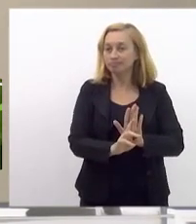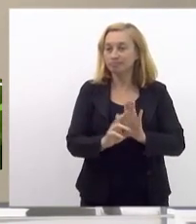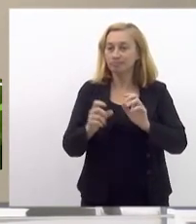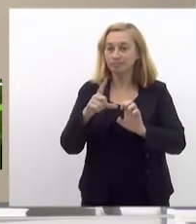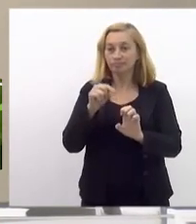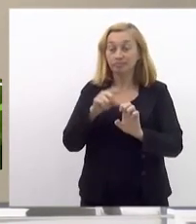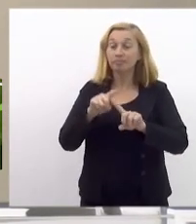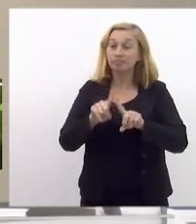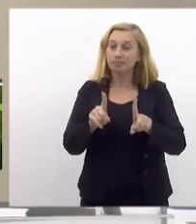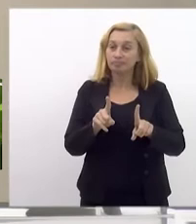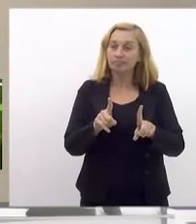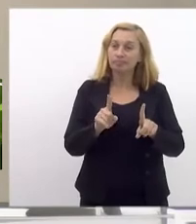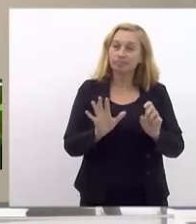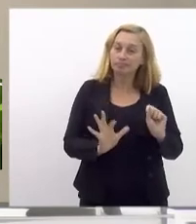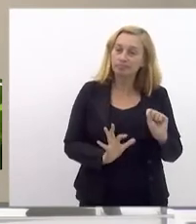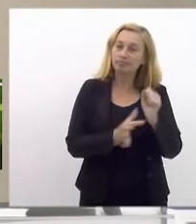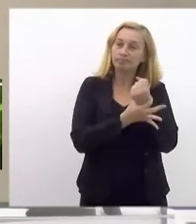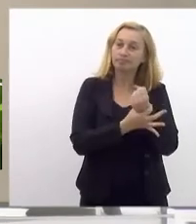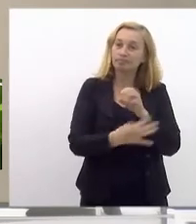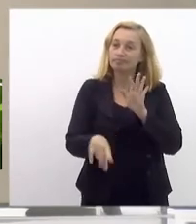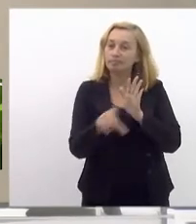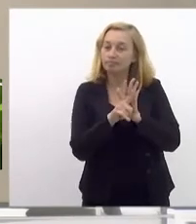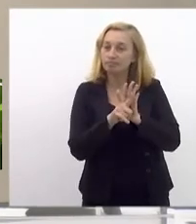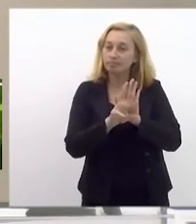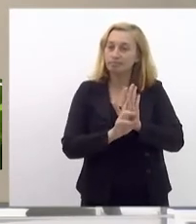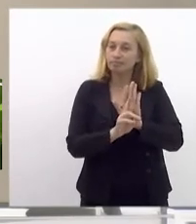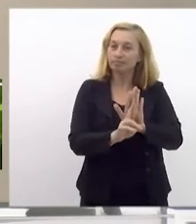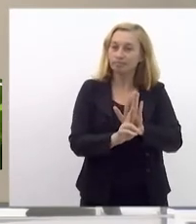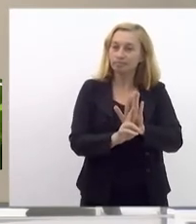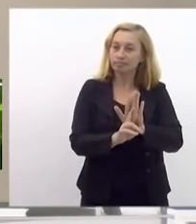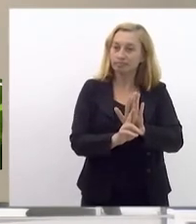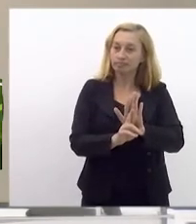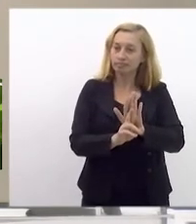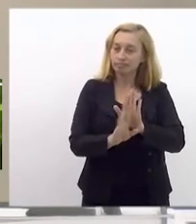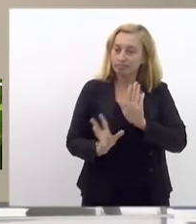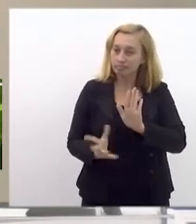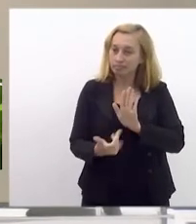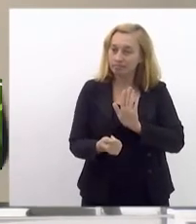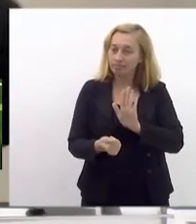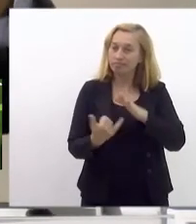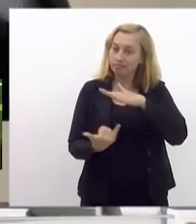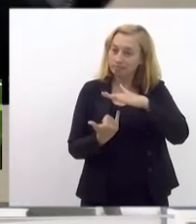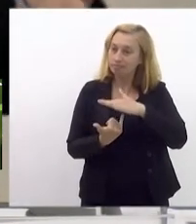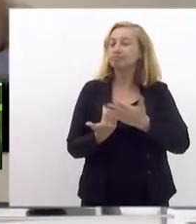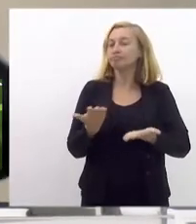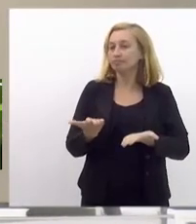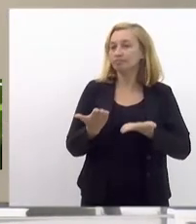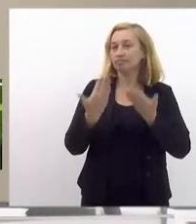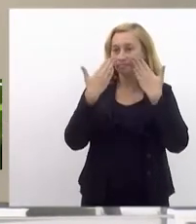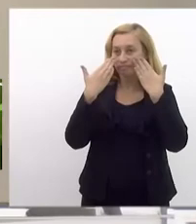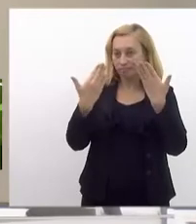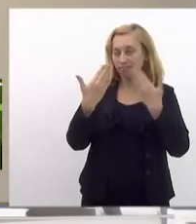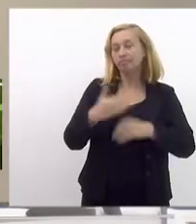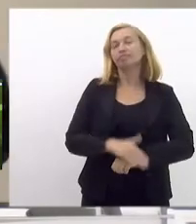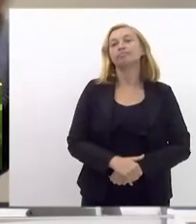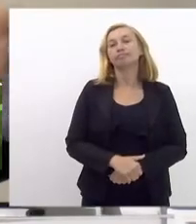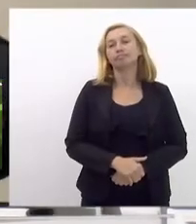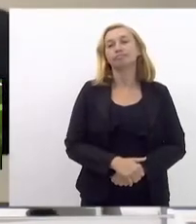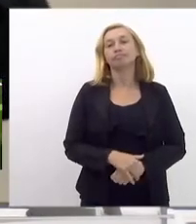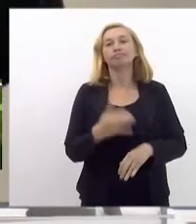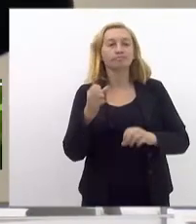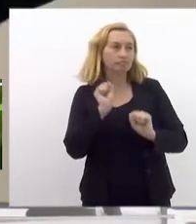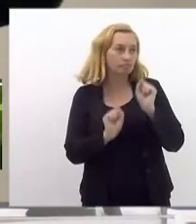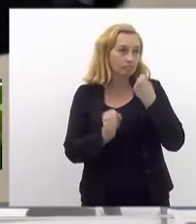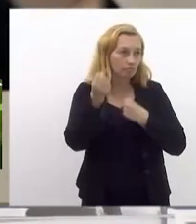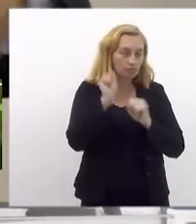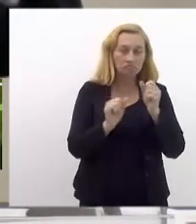de assegurá-la em lei como sendo uma representação de caráter, por óbvio, institucional, de entidades representativas da indústria